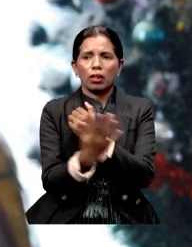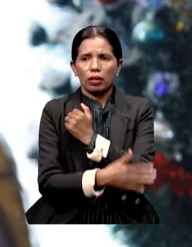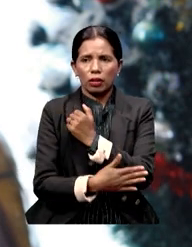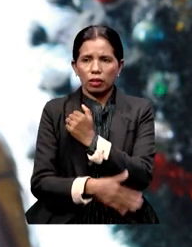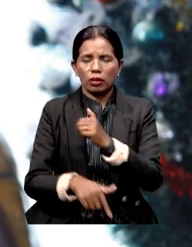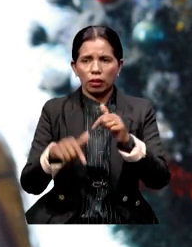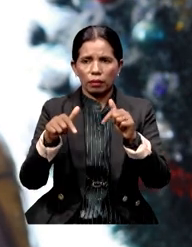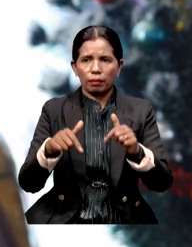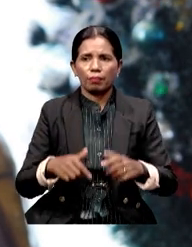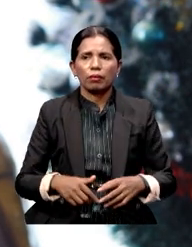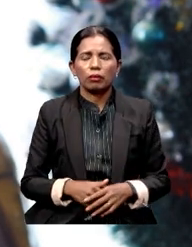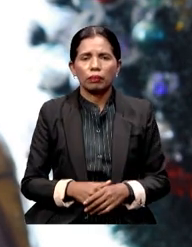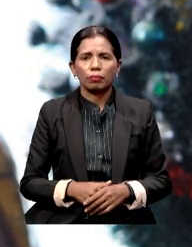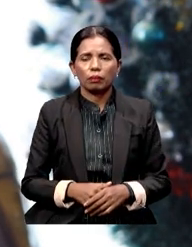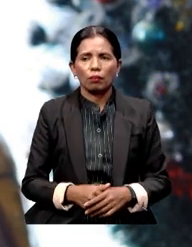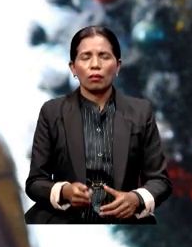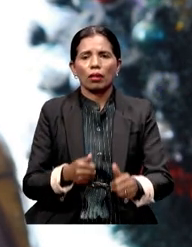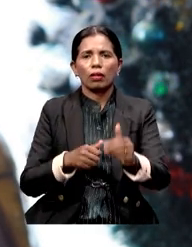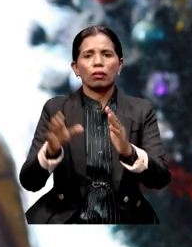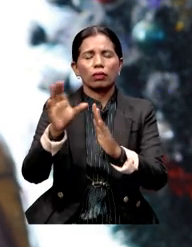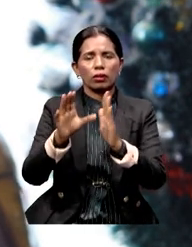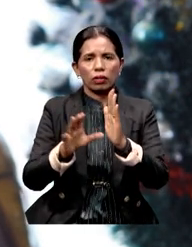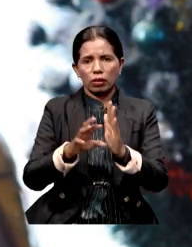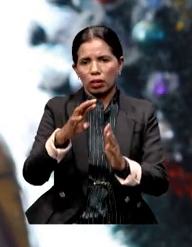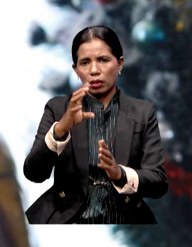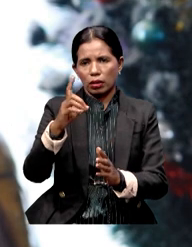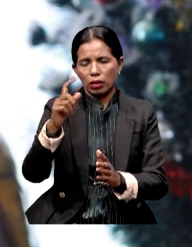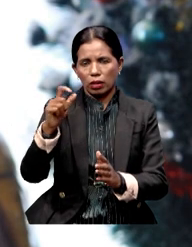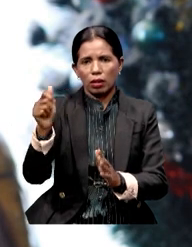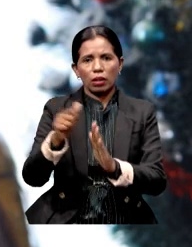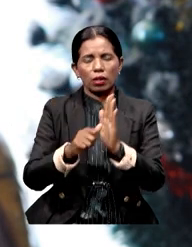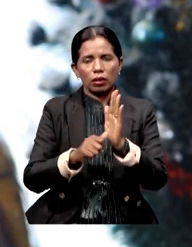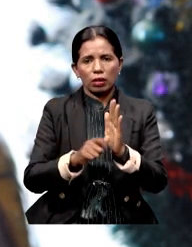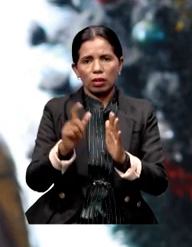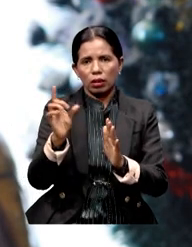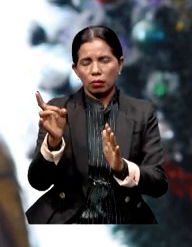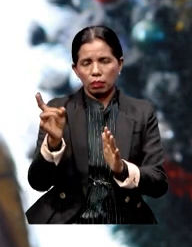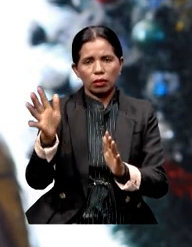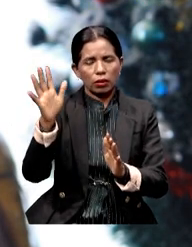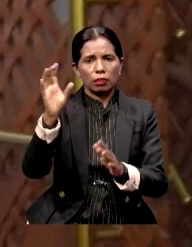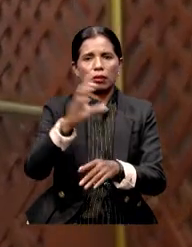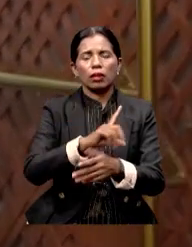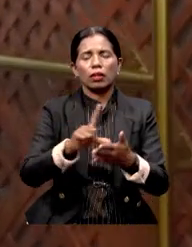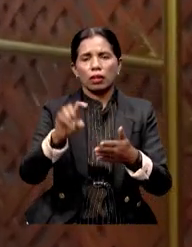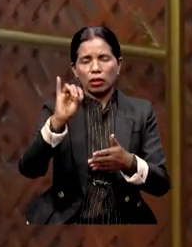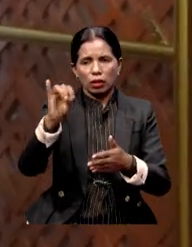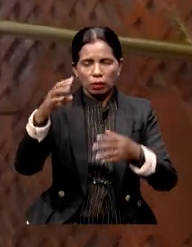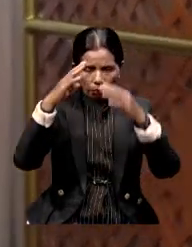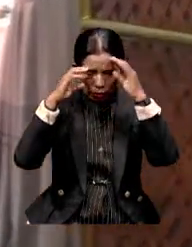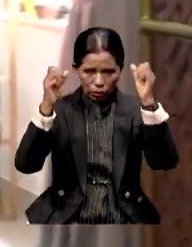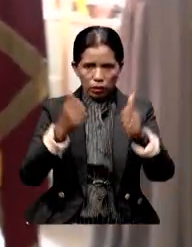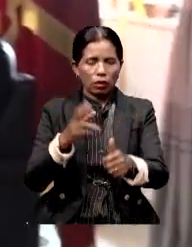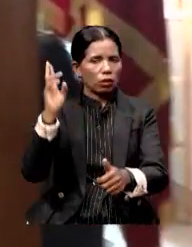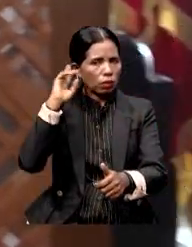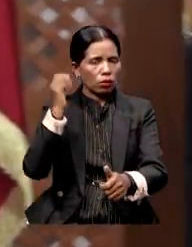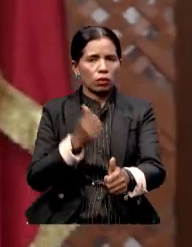rai da ben ida ne. Tuir Constituição RTL, artigo o alunura sin lima a linha I defini presidente da República rona tuir